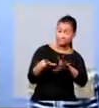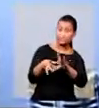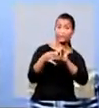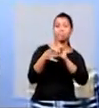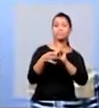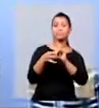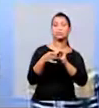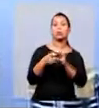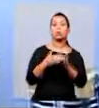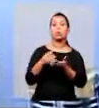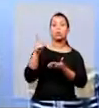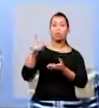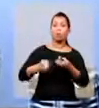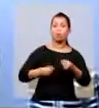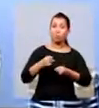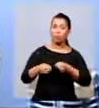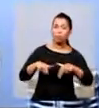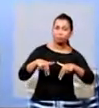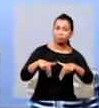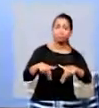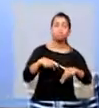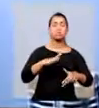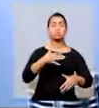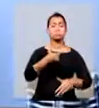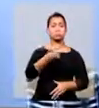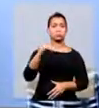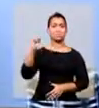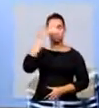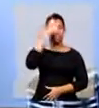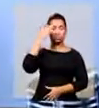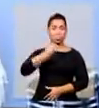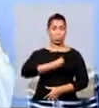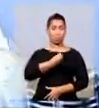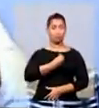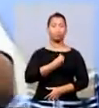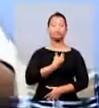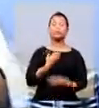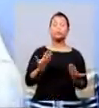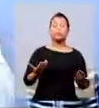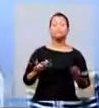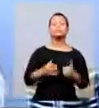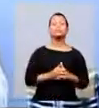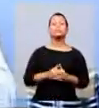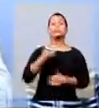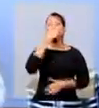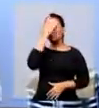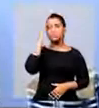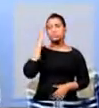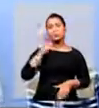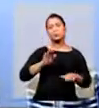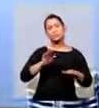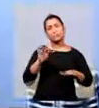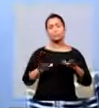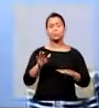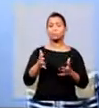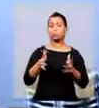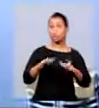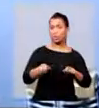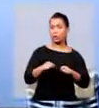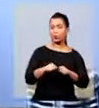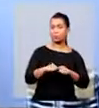E dentro disso, são pessoas que, de repente, não queiram fazer atividade esportiva para alto rendimento. A gente tem professores